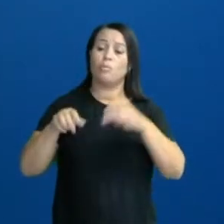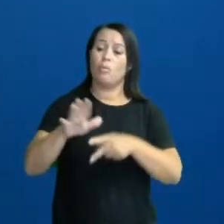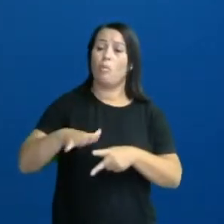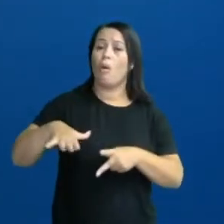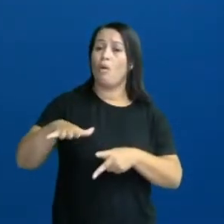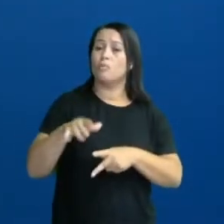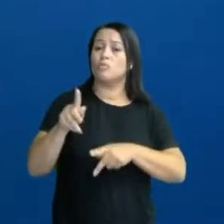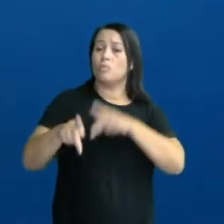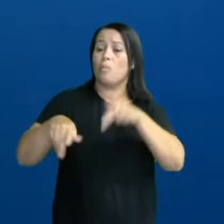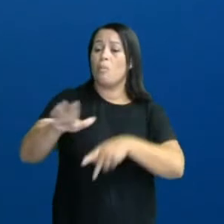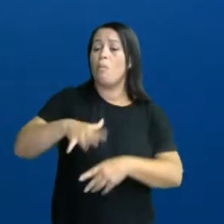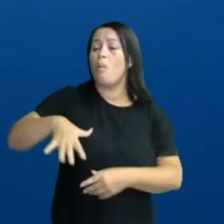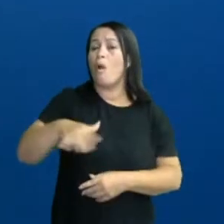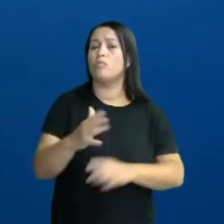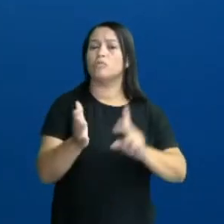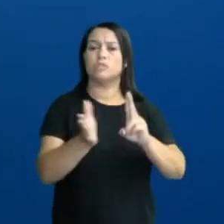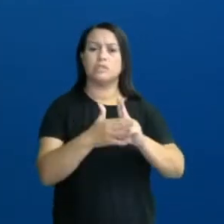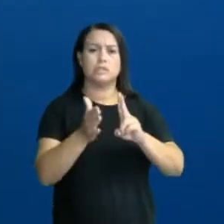indígenas, eles questionam